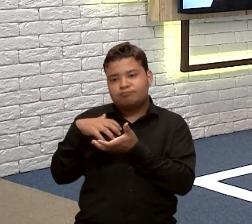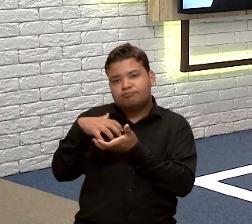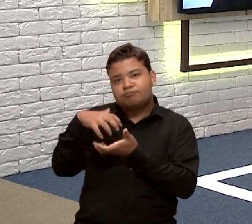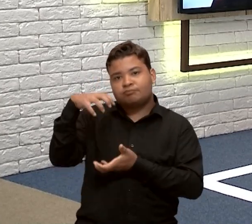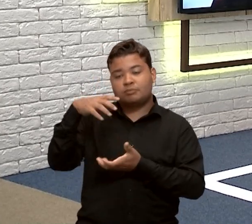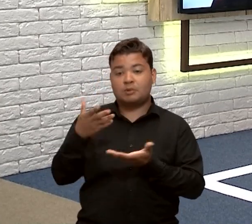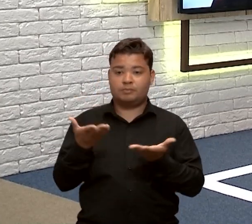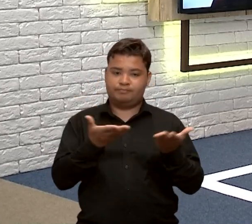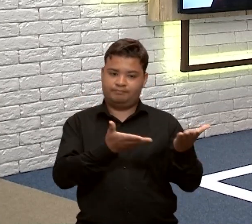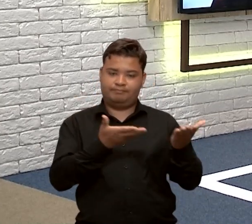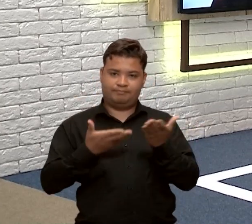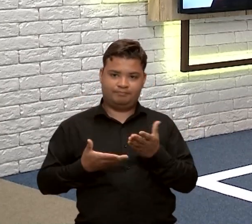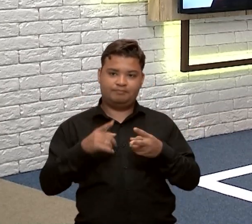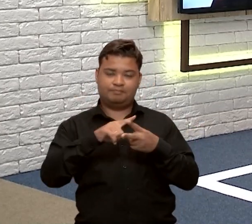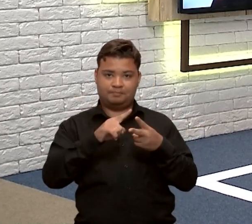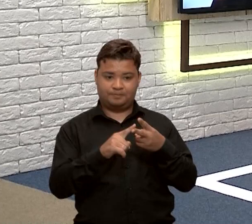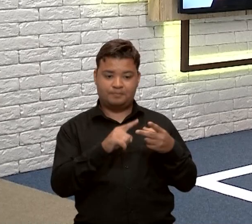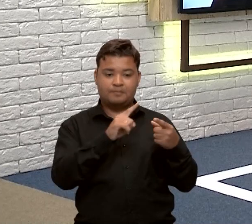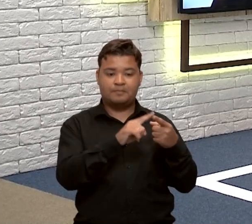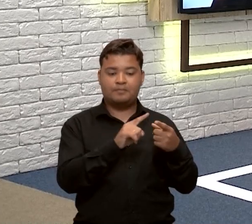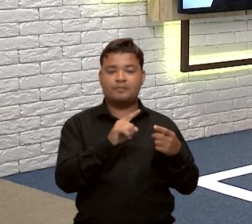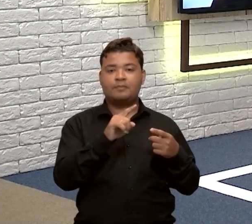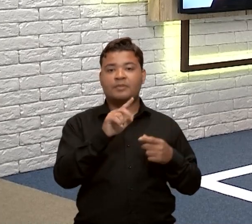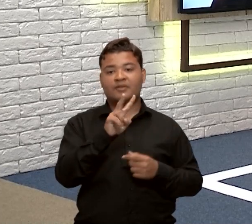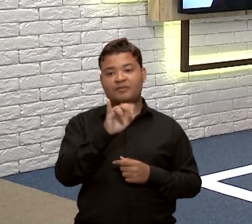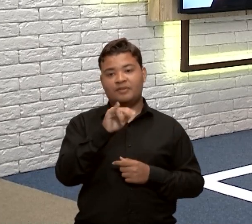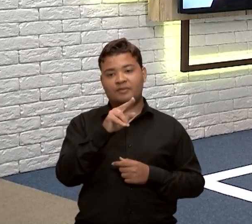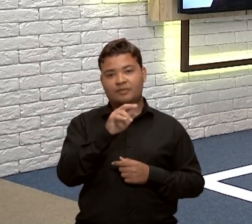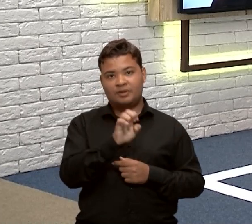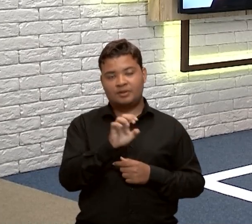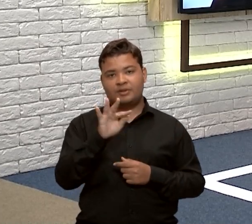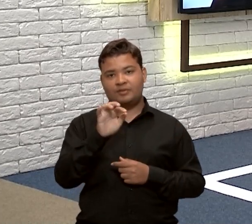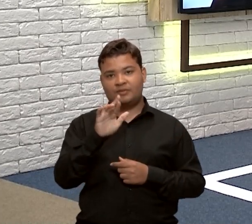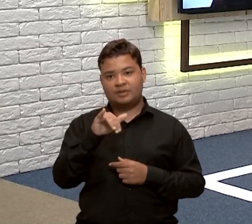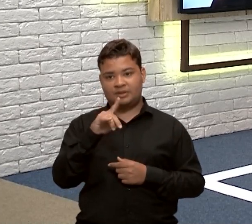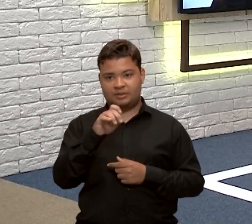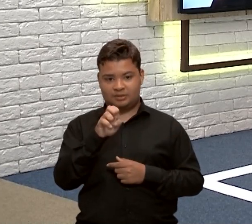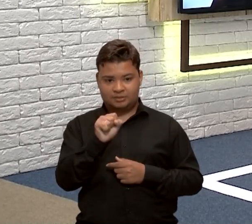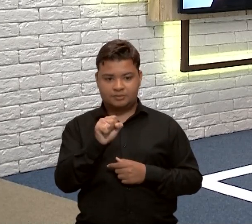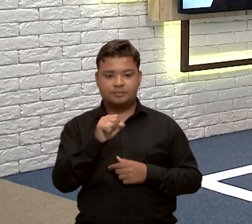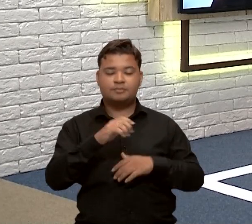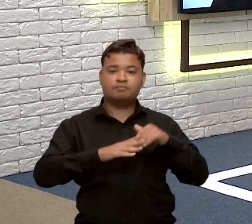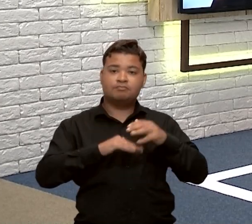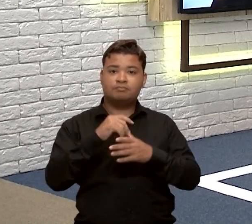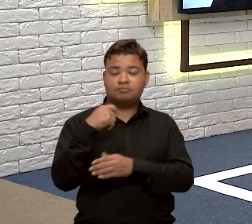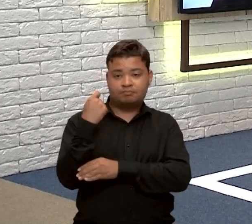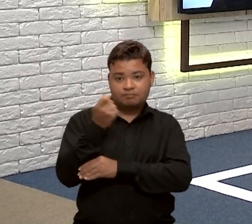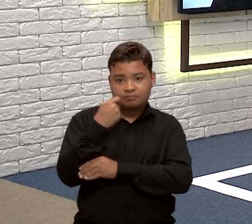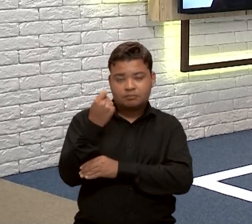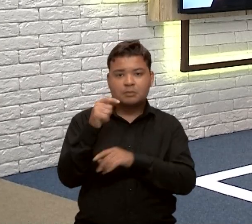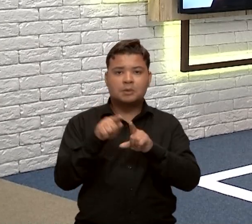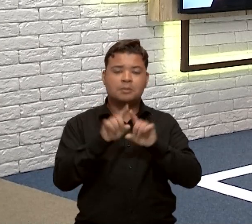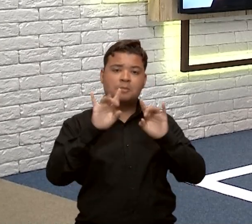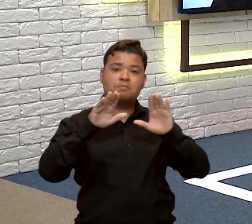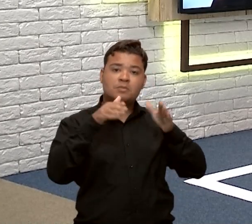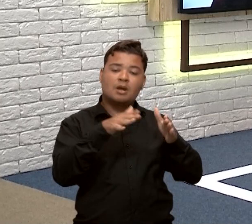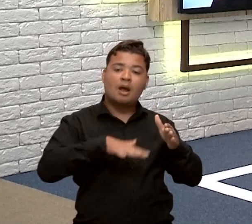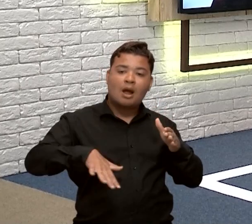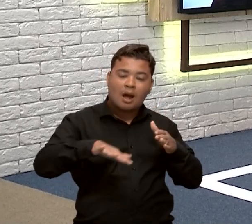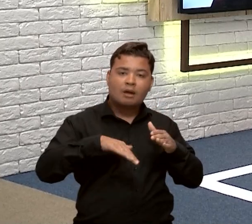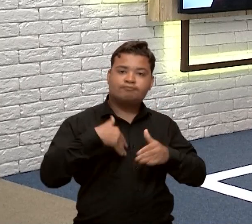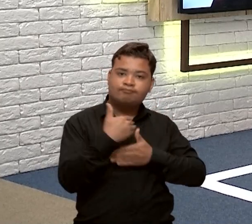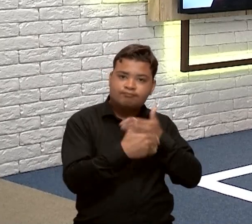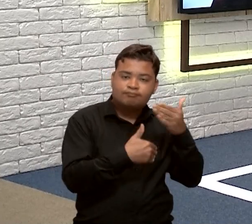A primeira delas é a Viviane Fernandes, fisioterapeuta e especialista em gerontologia. Ela se identifica como uma